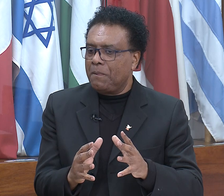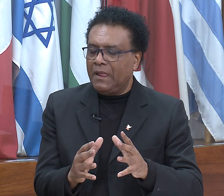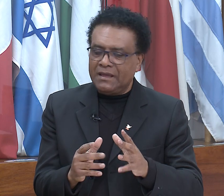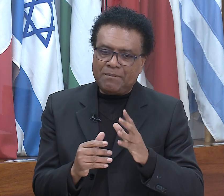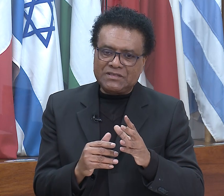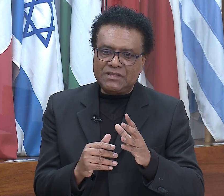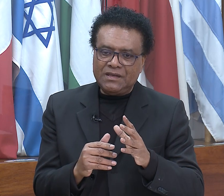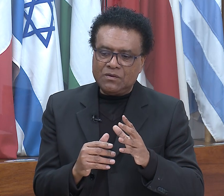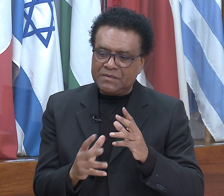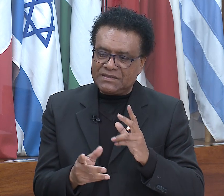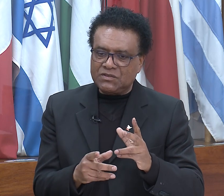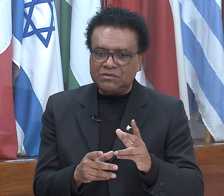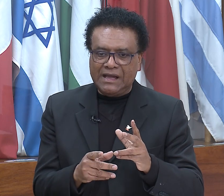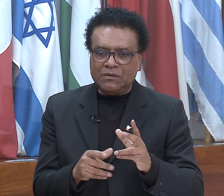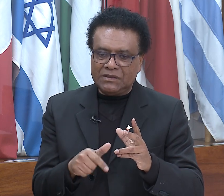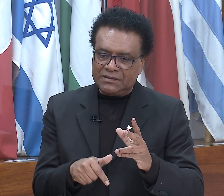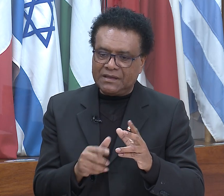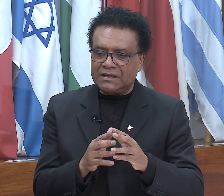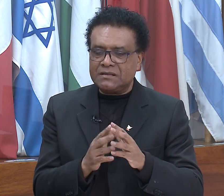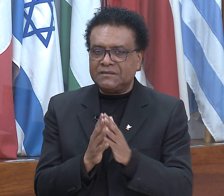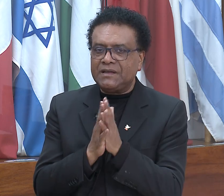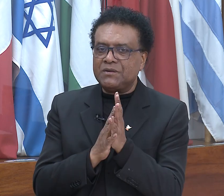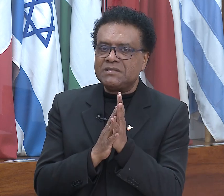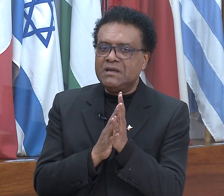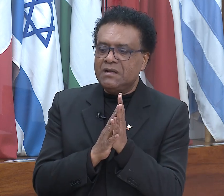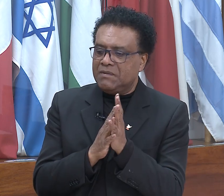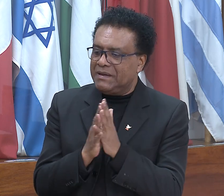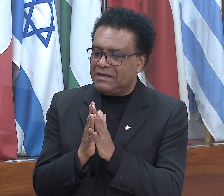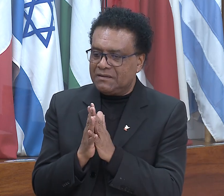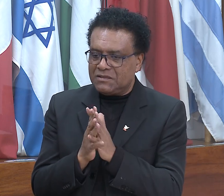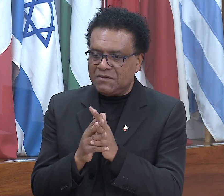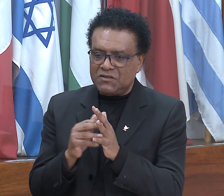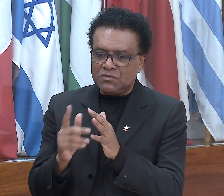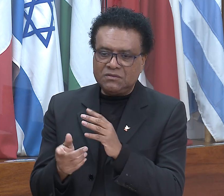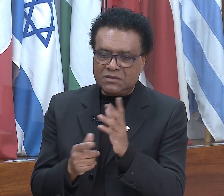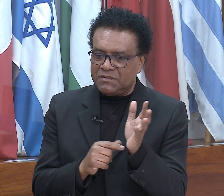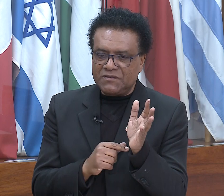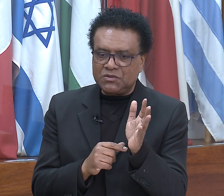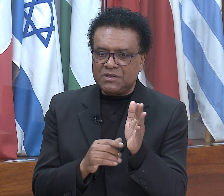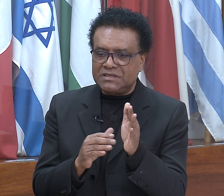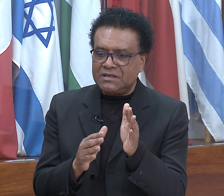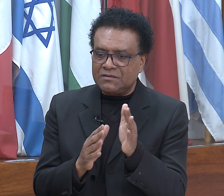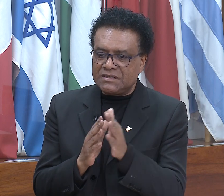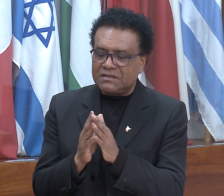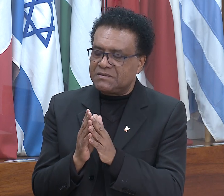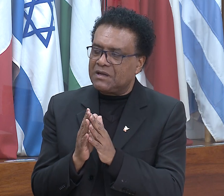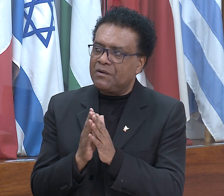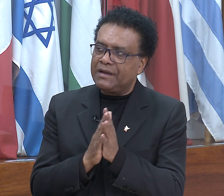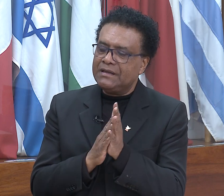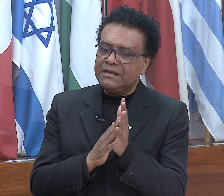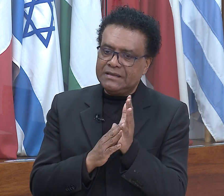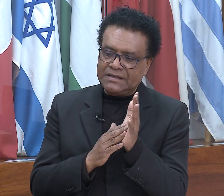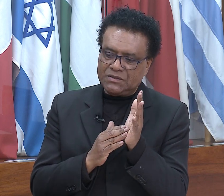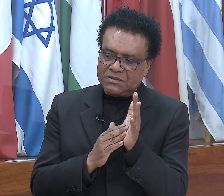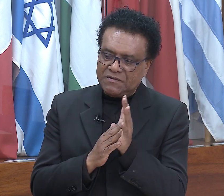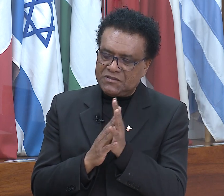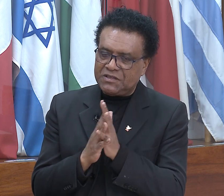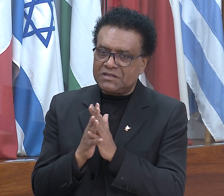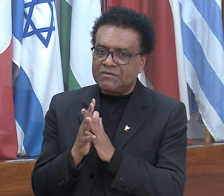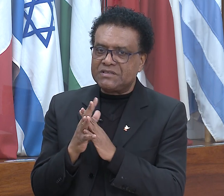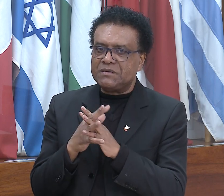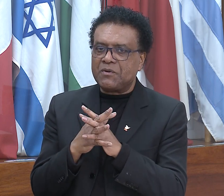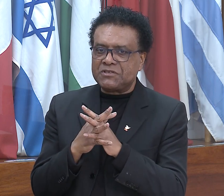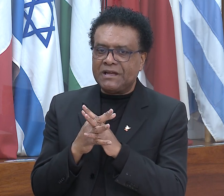e a partir daí eu comecei a estudar quando entrei aqui na Câmara vereadores uma maneira 2021/2022 e Nós entramos agora nesse